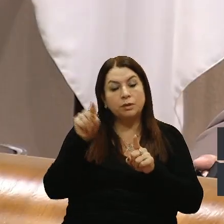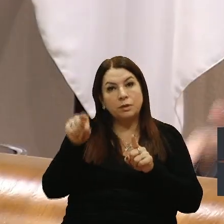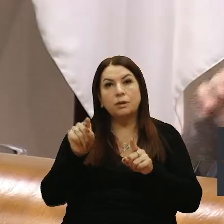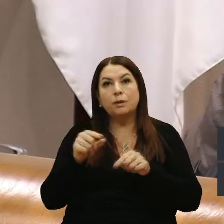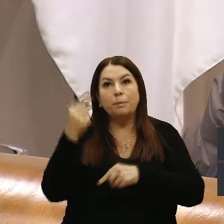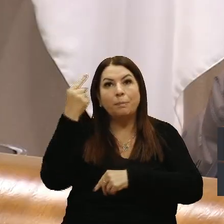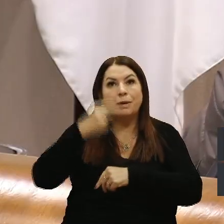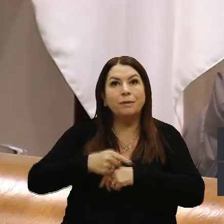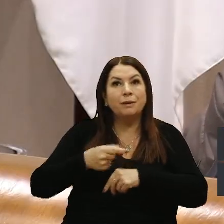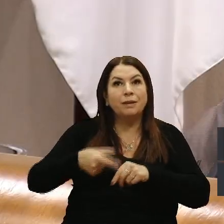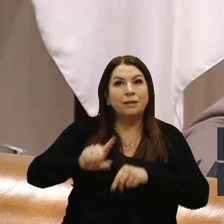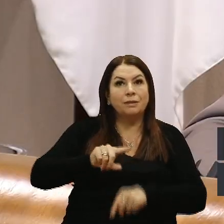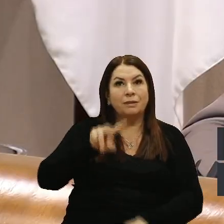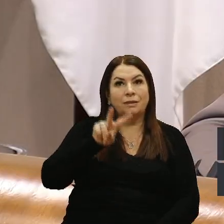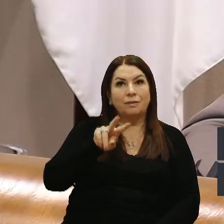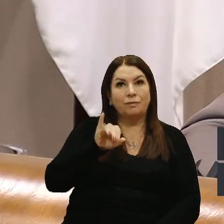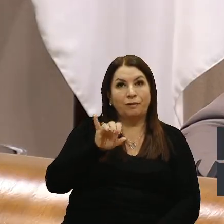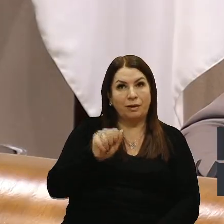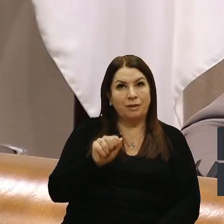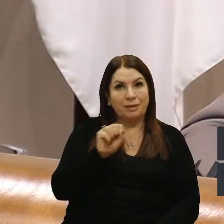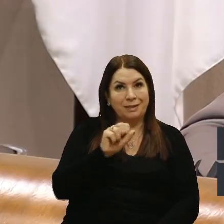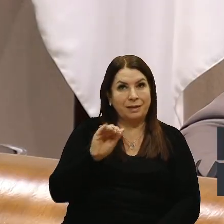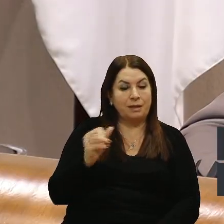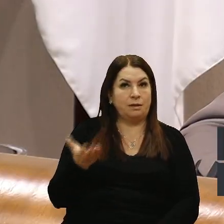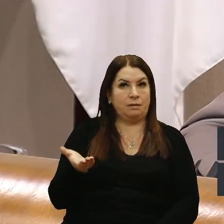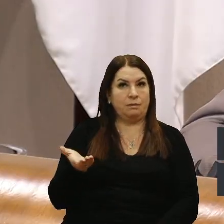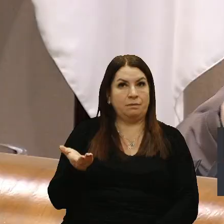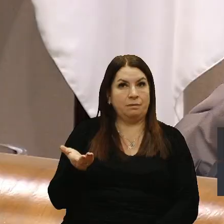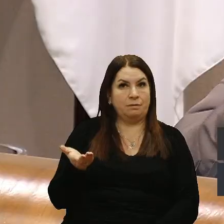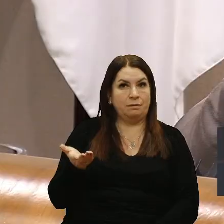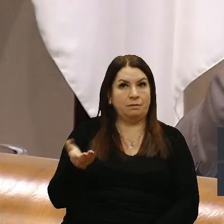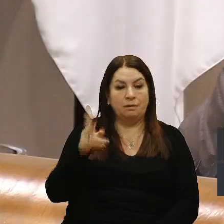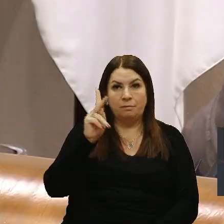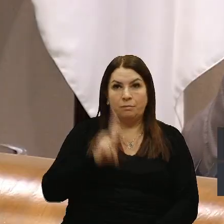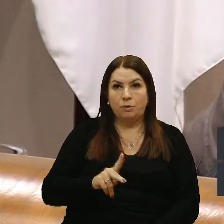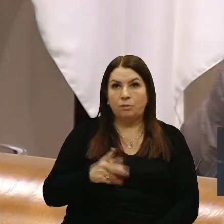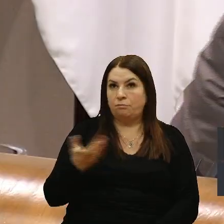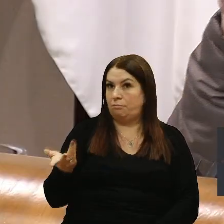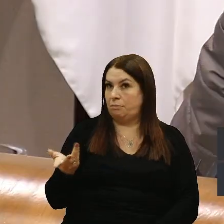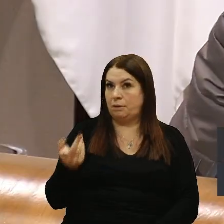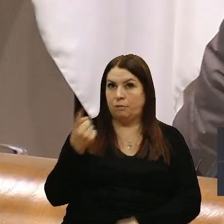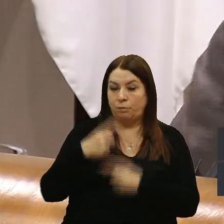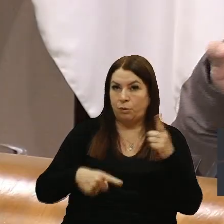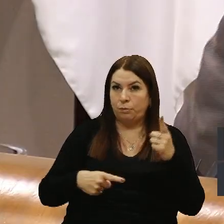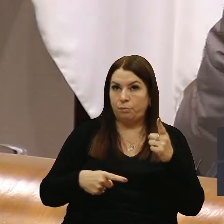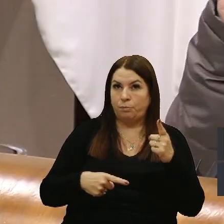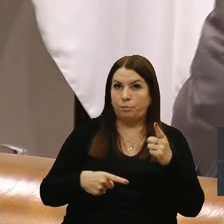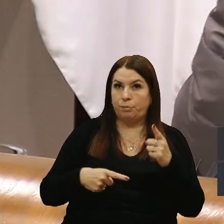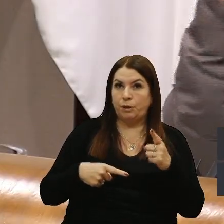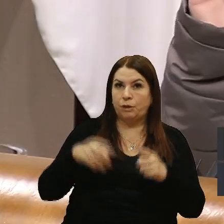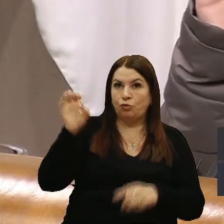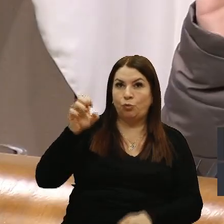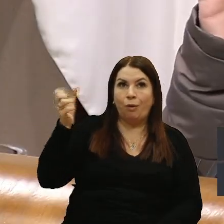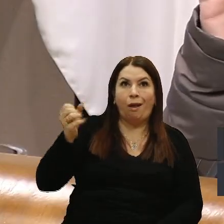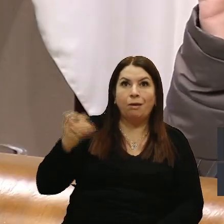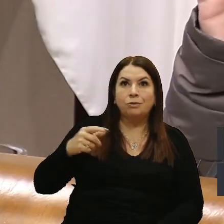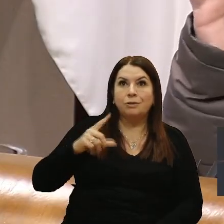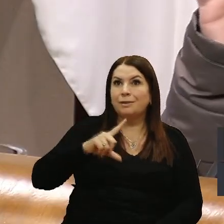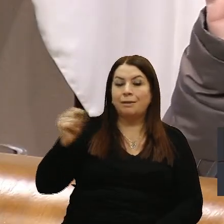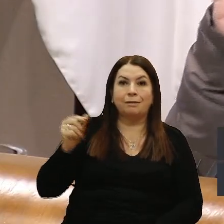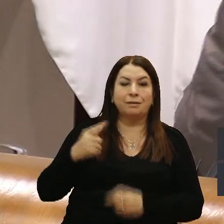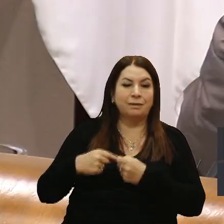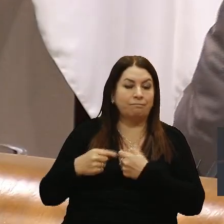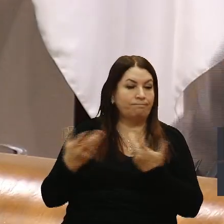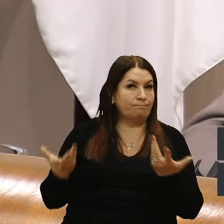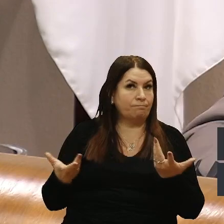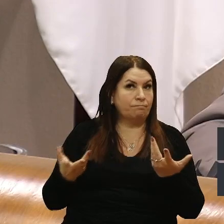um pedágio antes de Vila Seca. Que a pessoa daqui a pouco vai ser proibida pelo Eduardo Leite de sair da cidade. Então